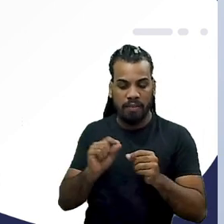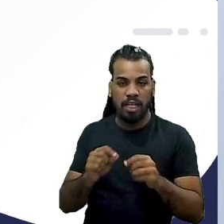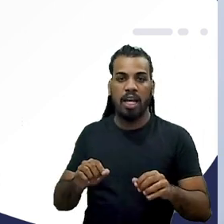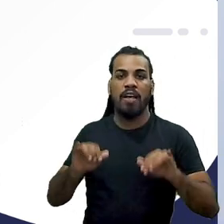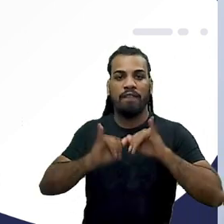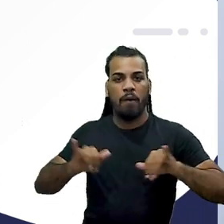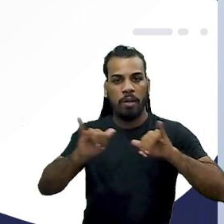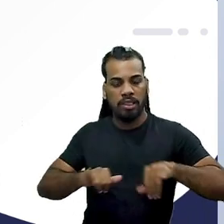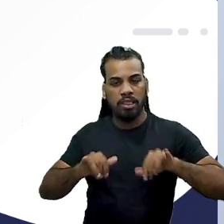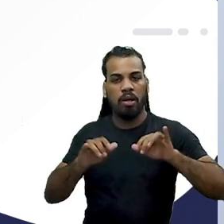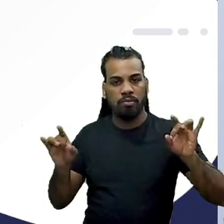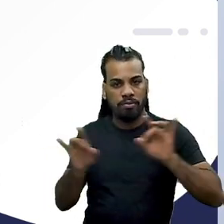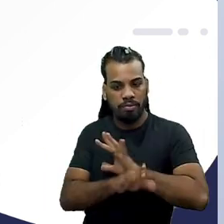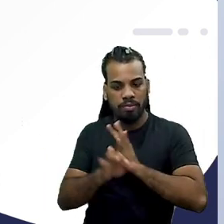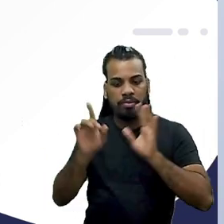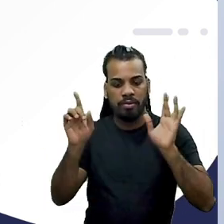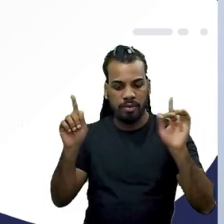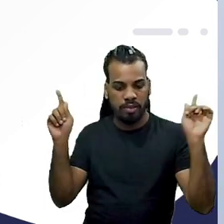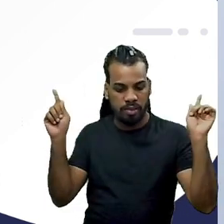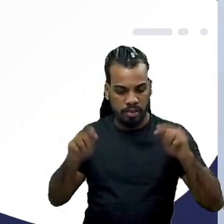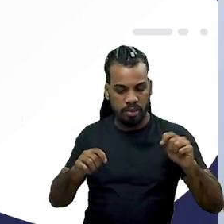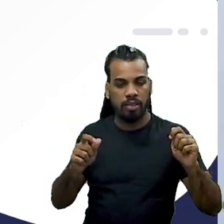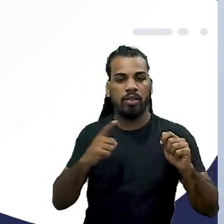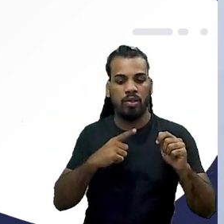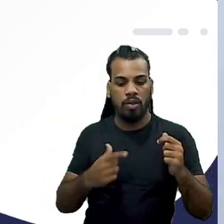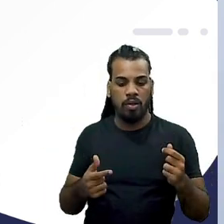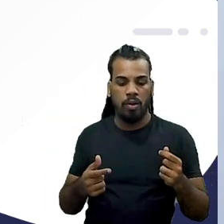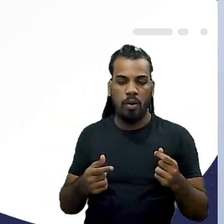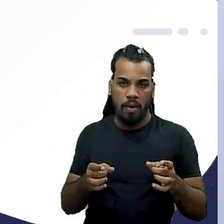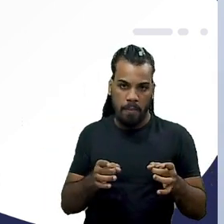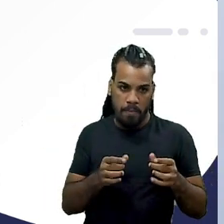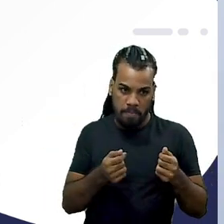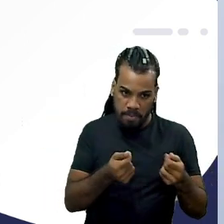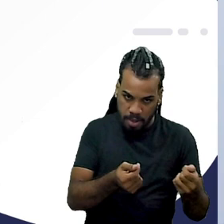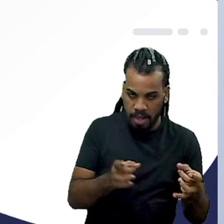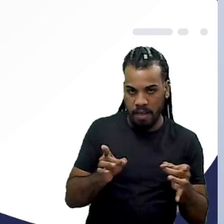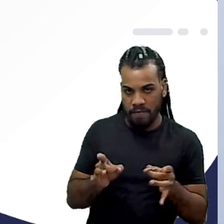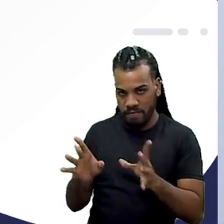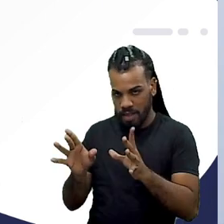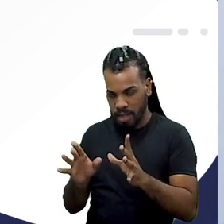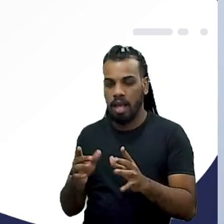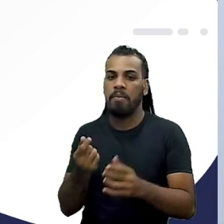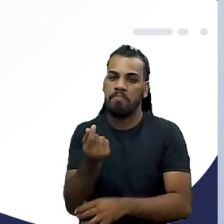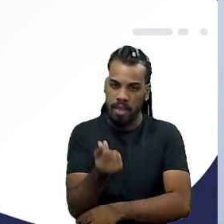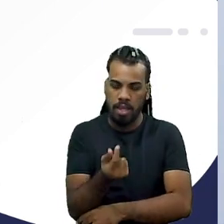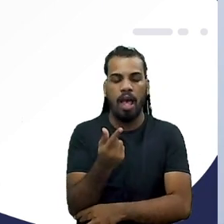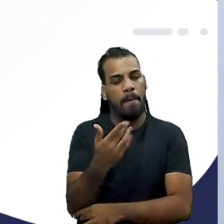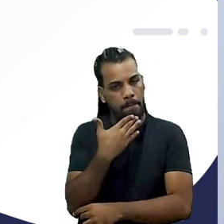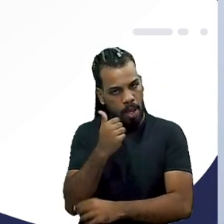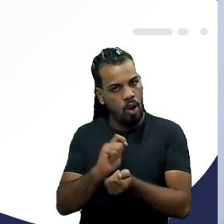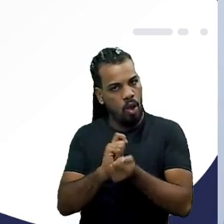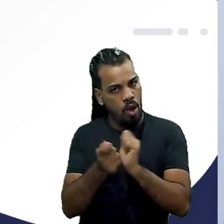mais consistentes para ter um cálculo de preço de venda mais adequado e seguro.